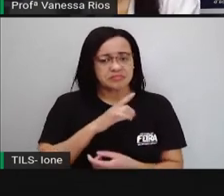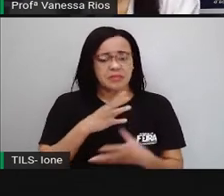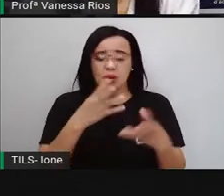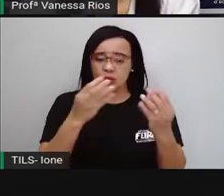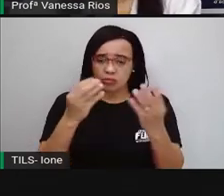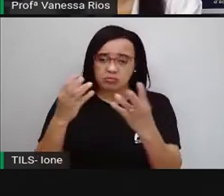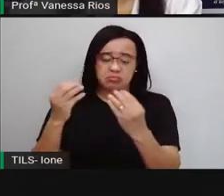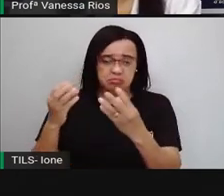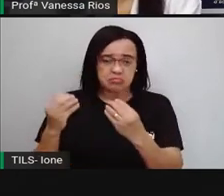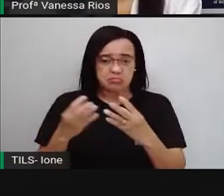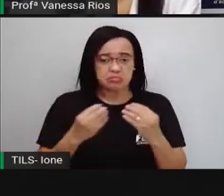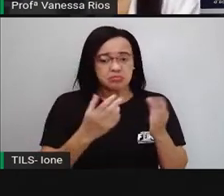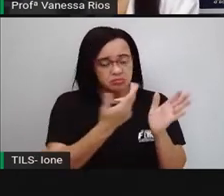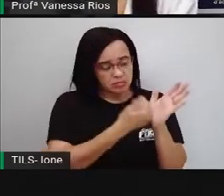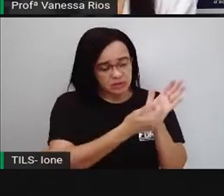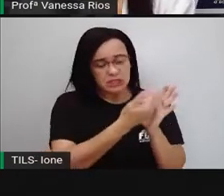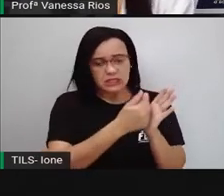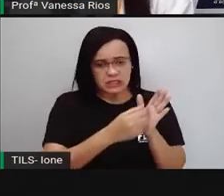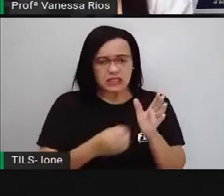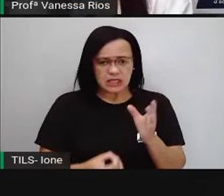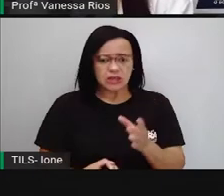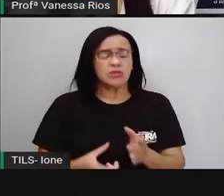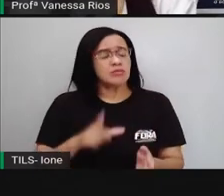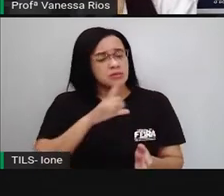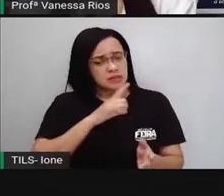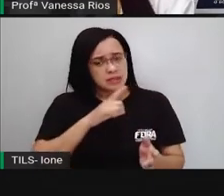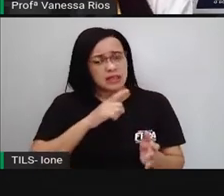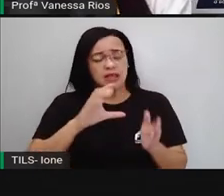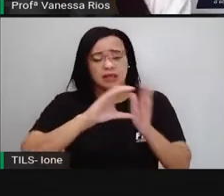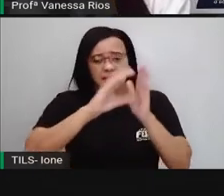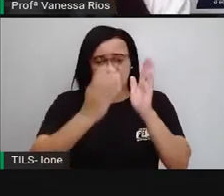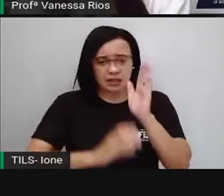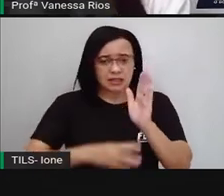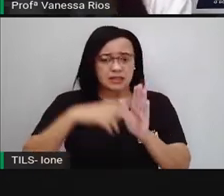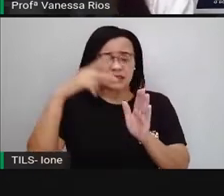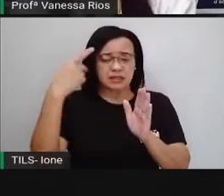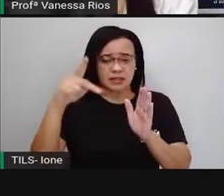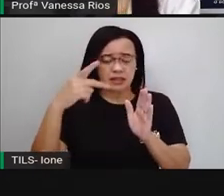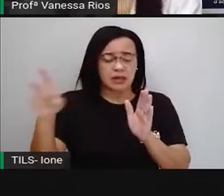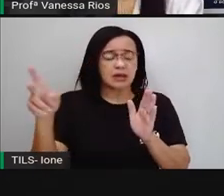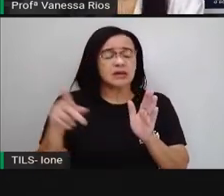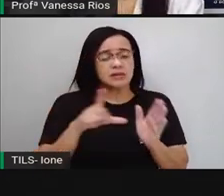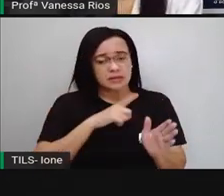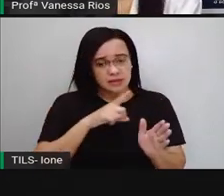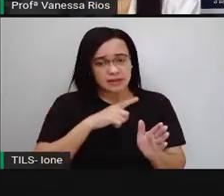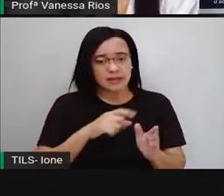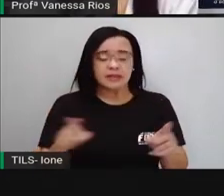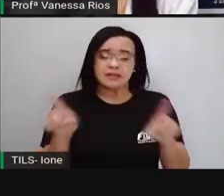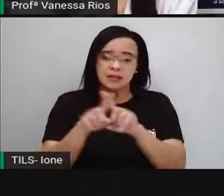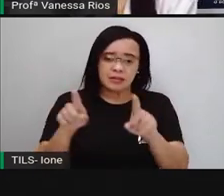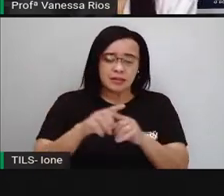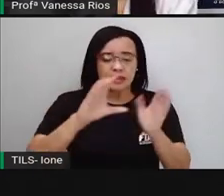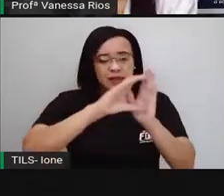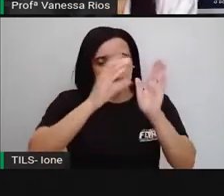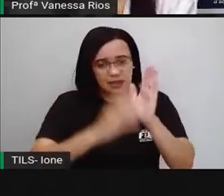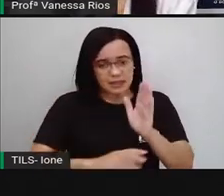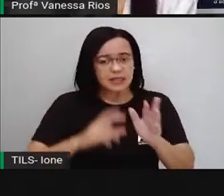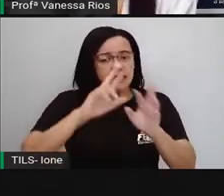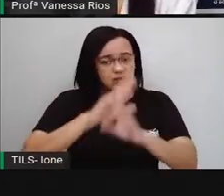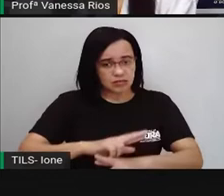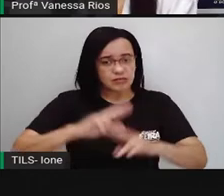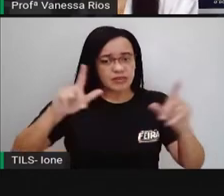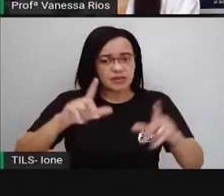né? Outras formas com características próprias, características diferentes. A gente observa aí que cada figura,